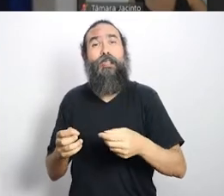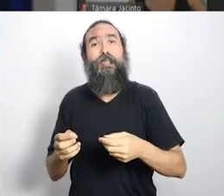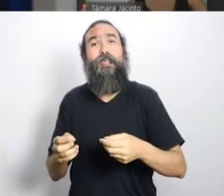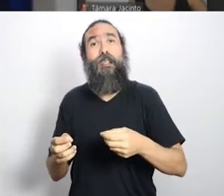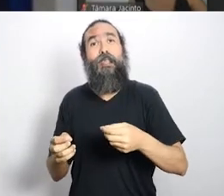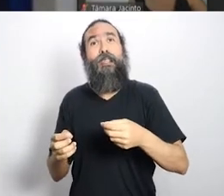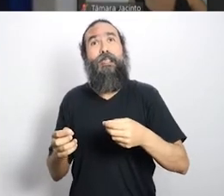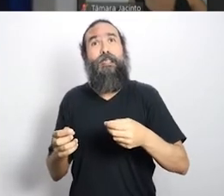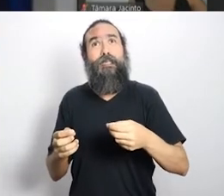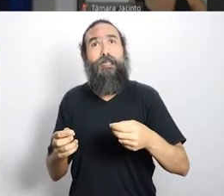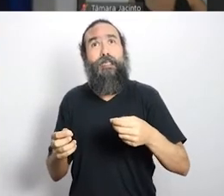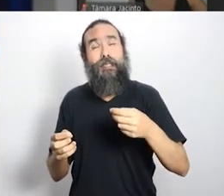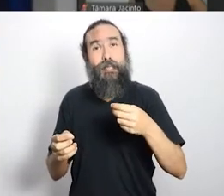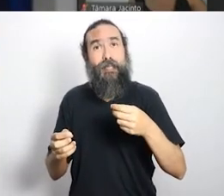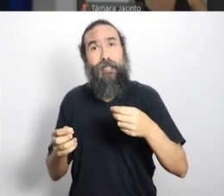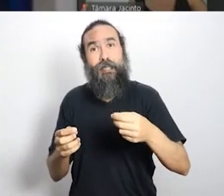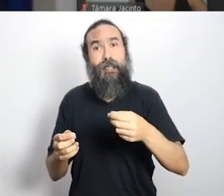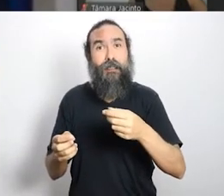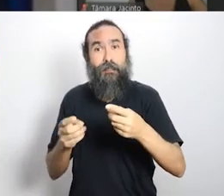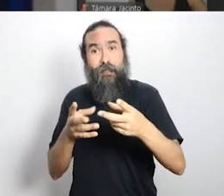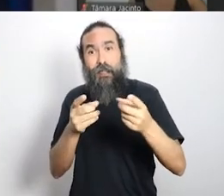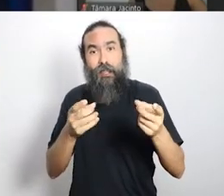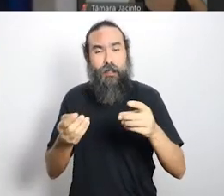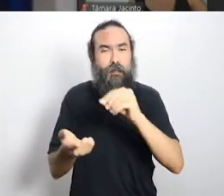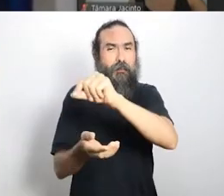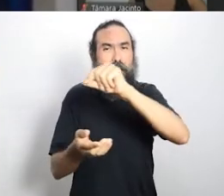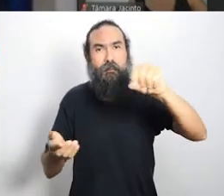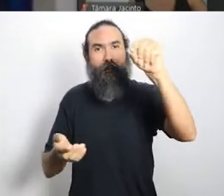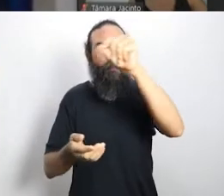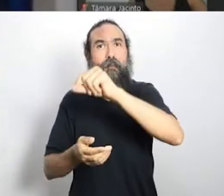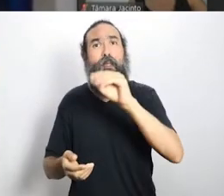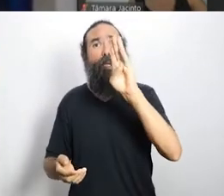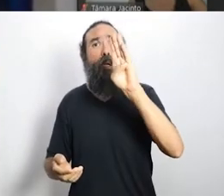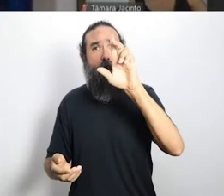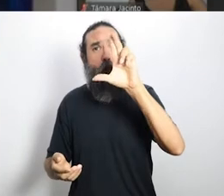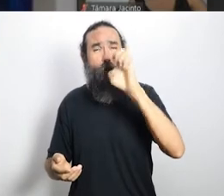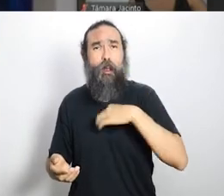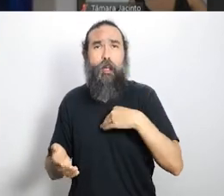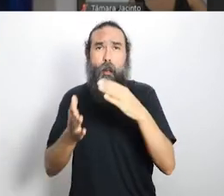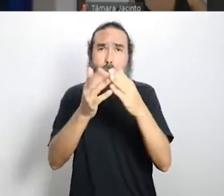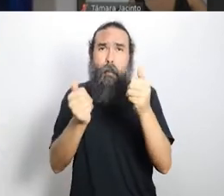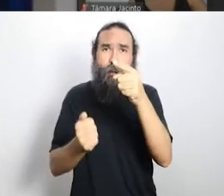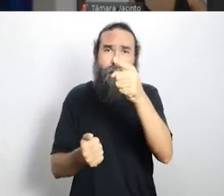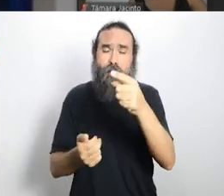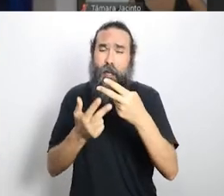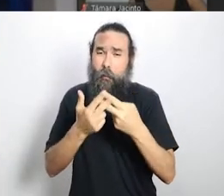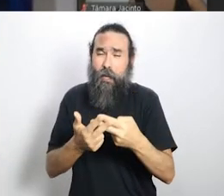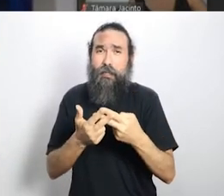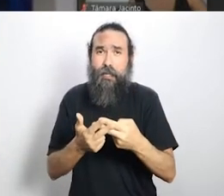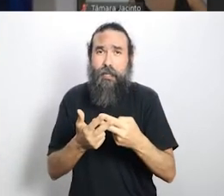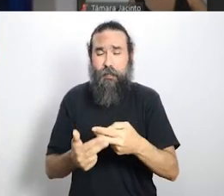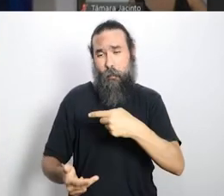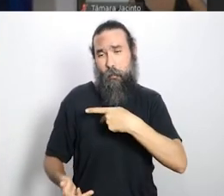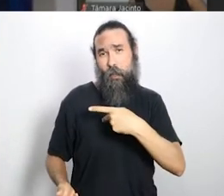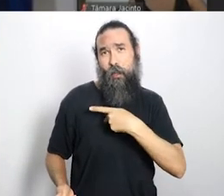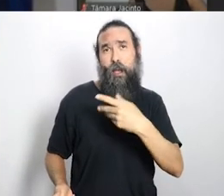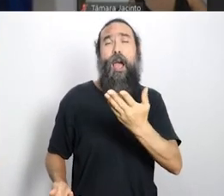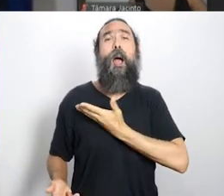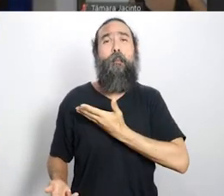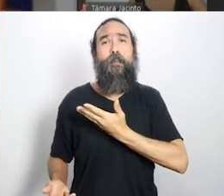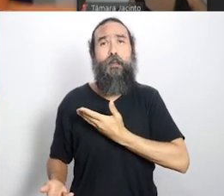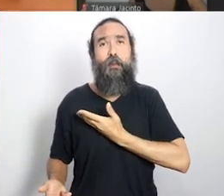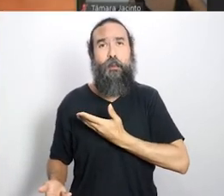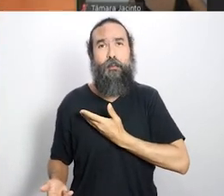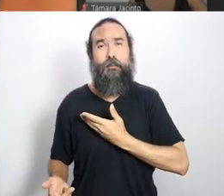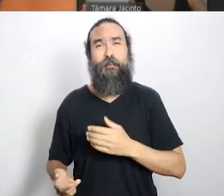de mala. Bully, tenha paciência, quilarino meu.